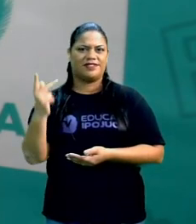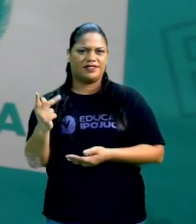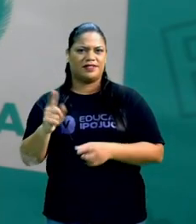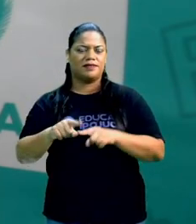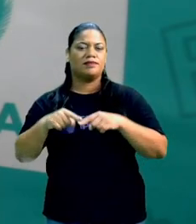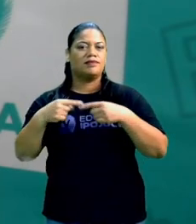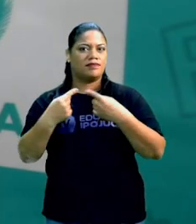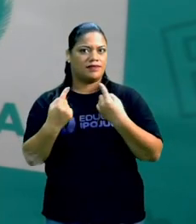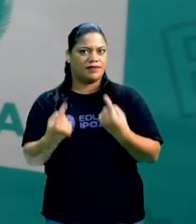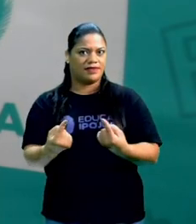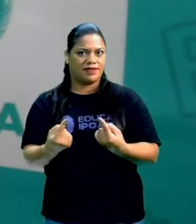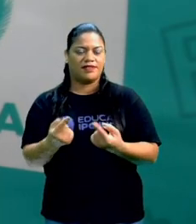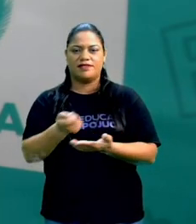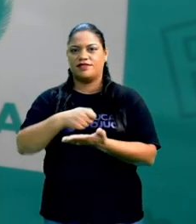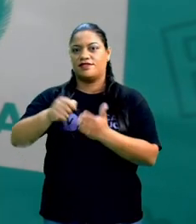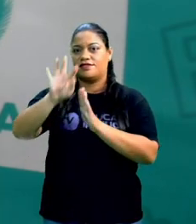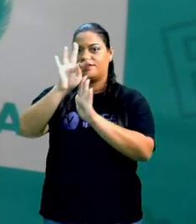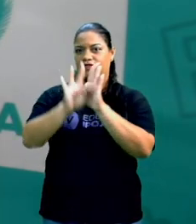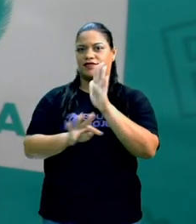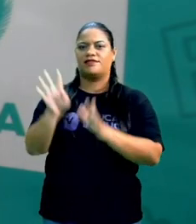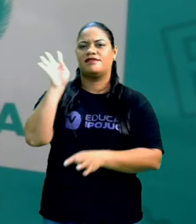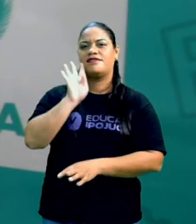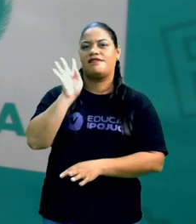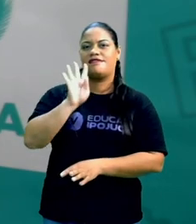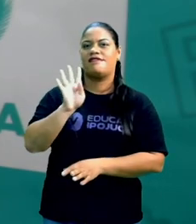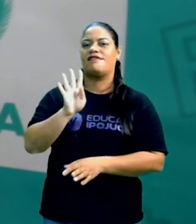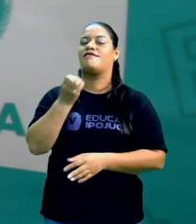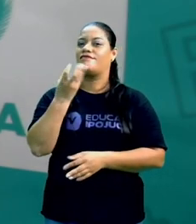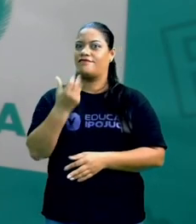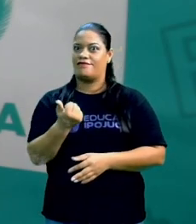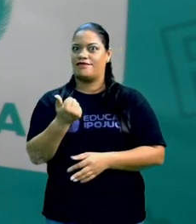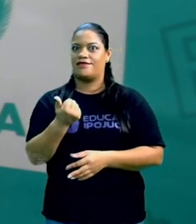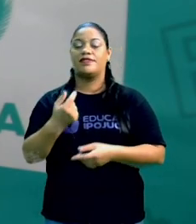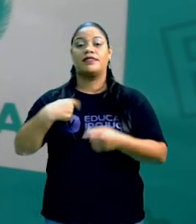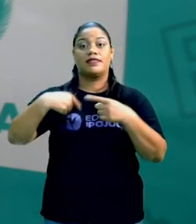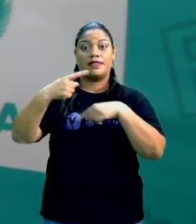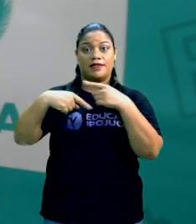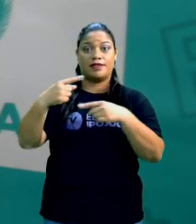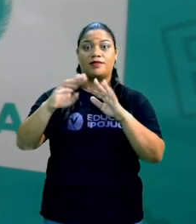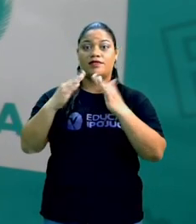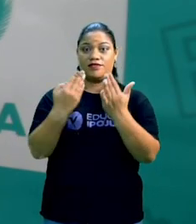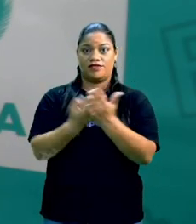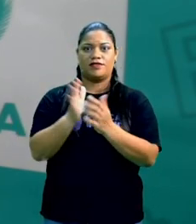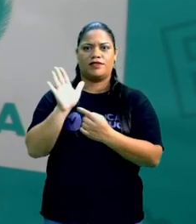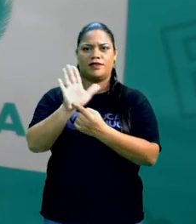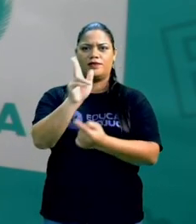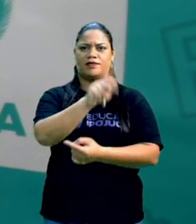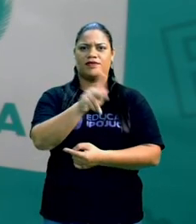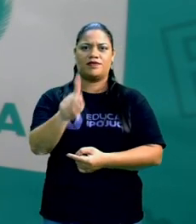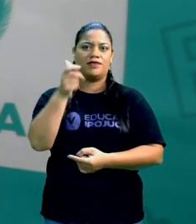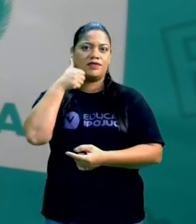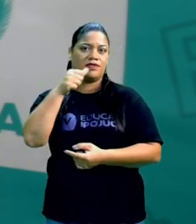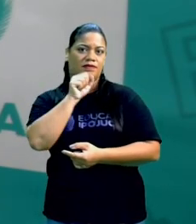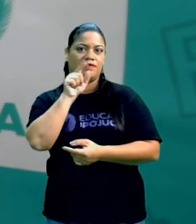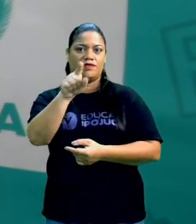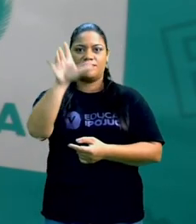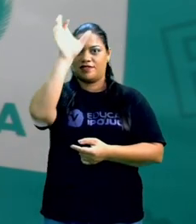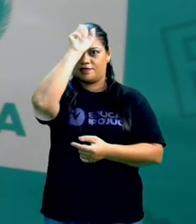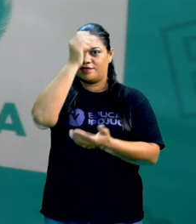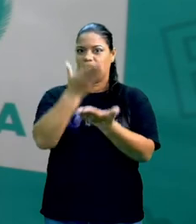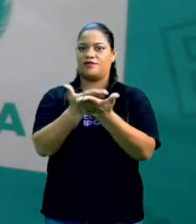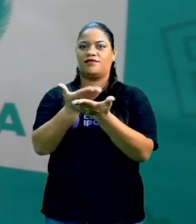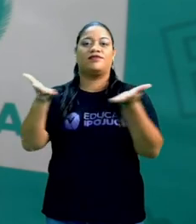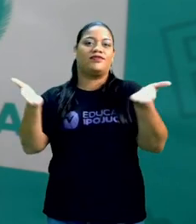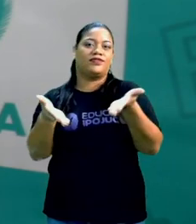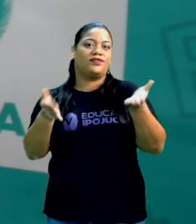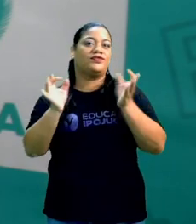mais informações e escreve aquele texto bem legal, tá bom? Depois leva para a escola, mostra para a professora, mostra para a mamãe o que você aprendeu na nossa